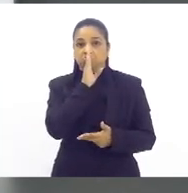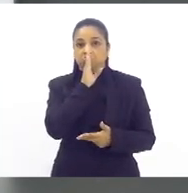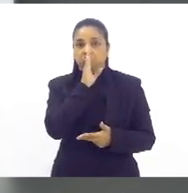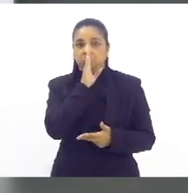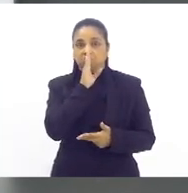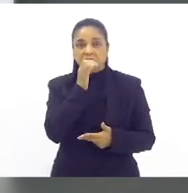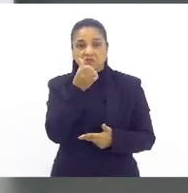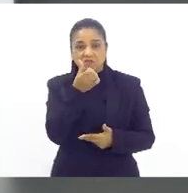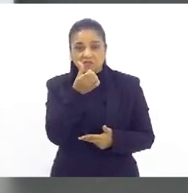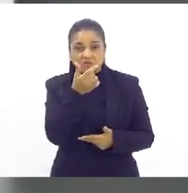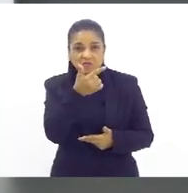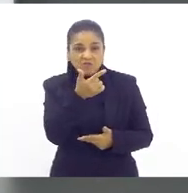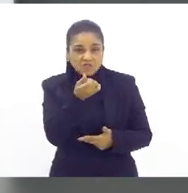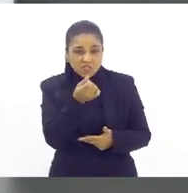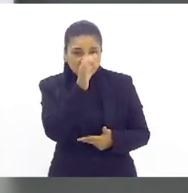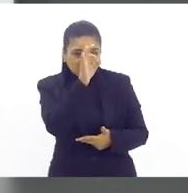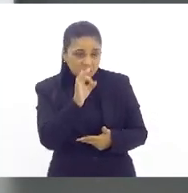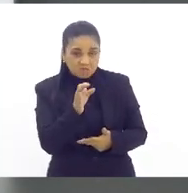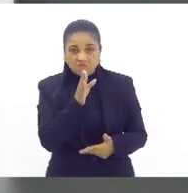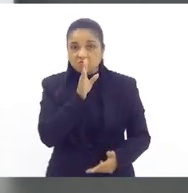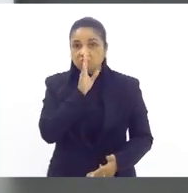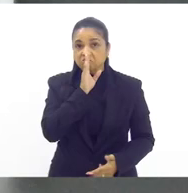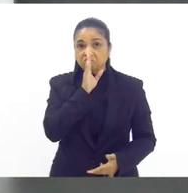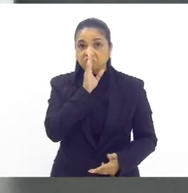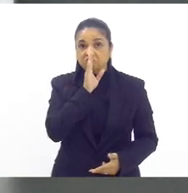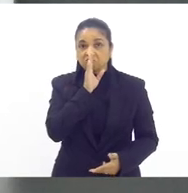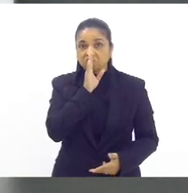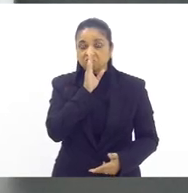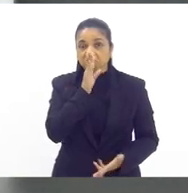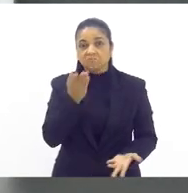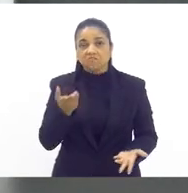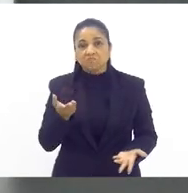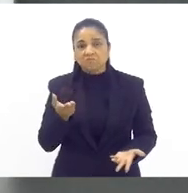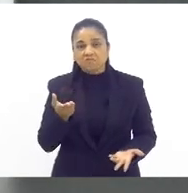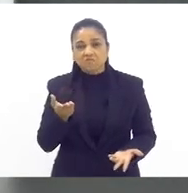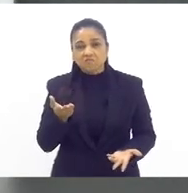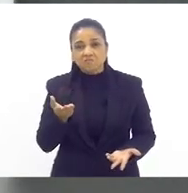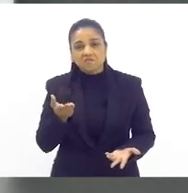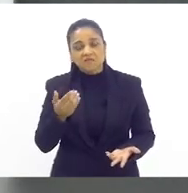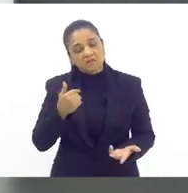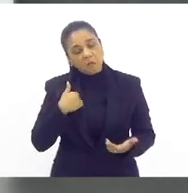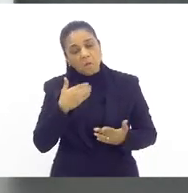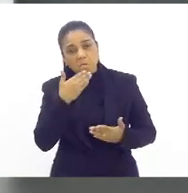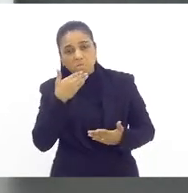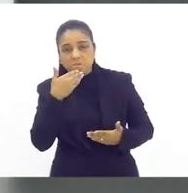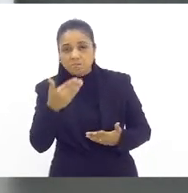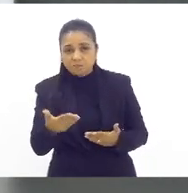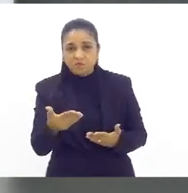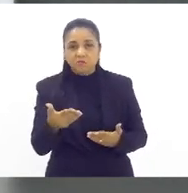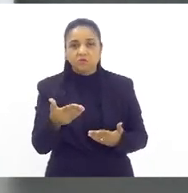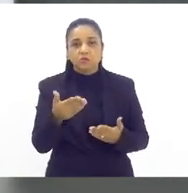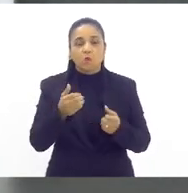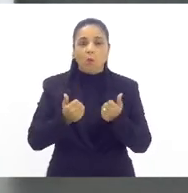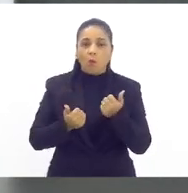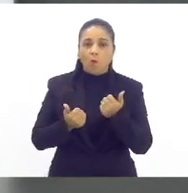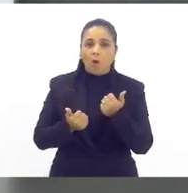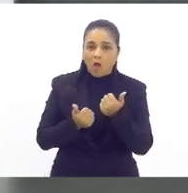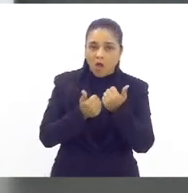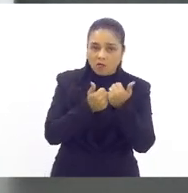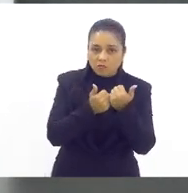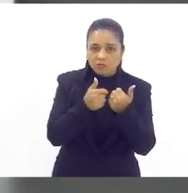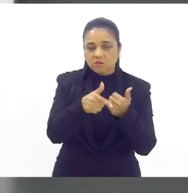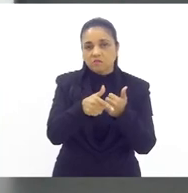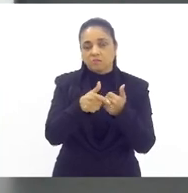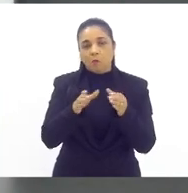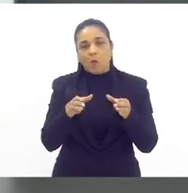sobre isso tá então é nós estamos pedindo aqui né o auxílio a